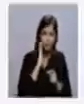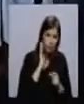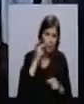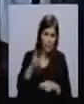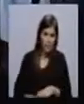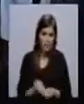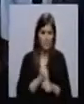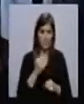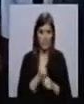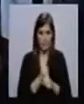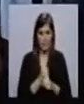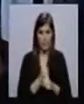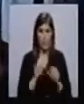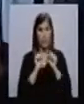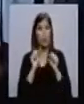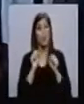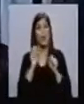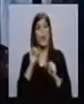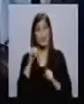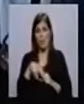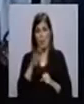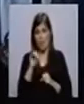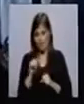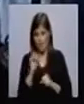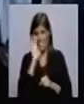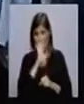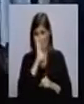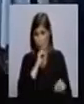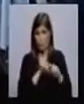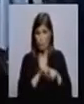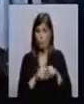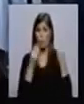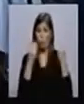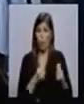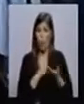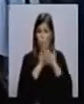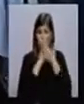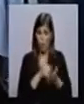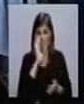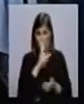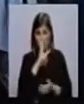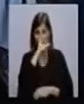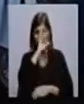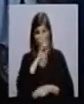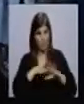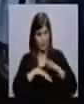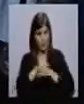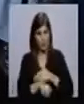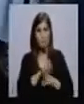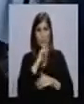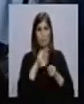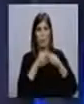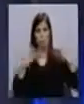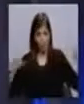Saúde. E se nós tivermos uma boa política de incentivos, se o Governo seguir esse caminho, provavelmente vai conseguir ter mais gente nas regiões